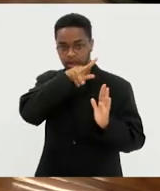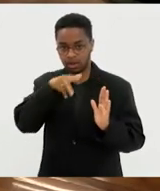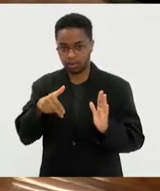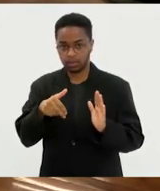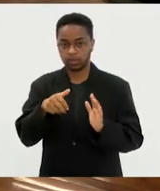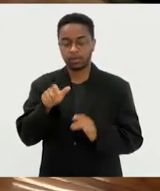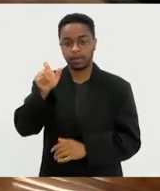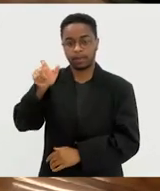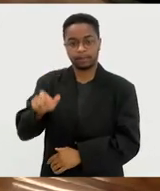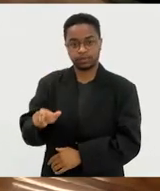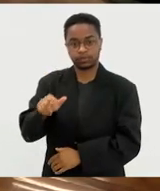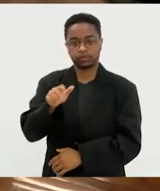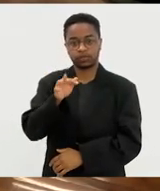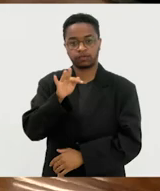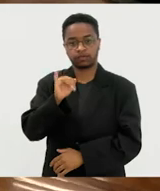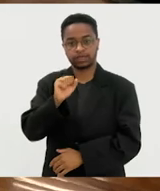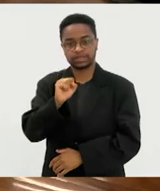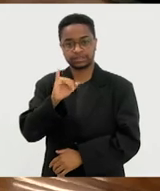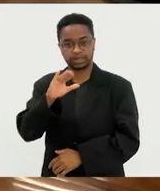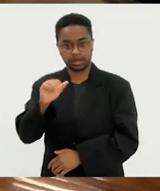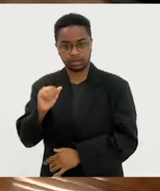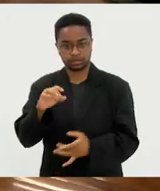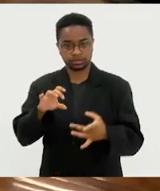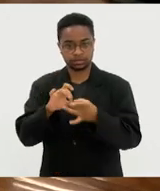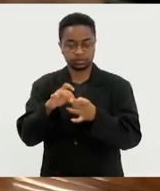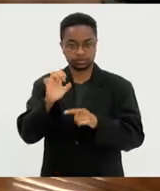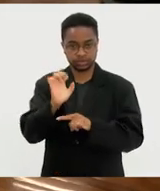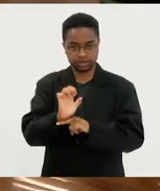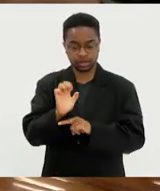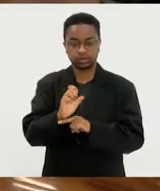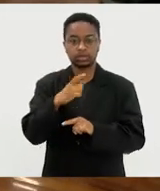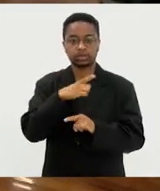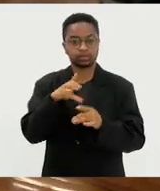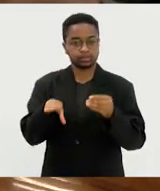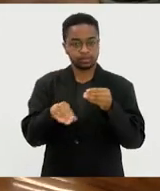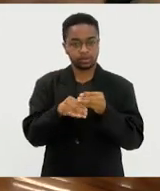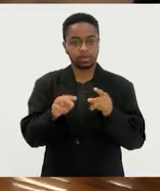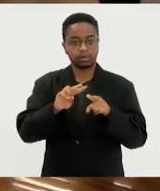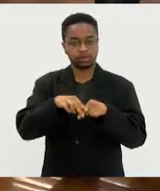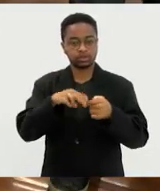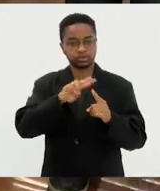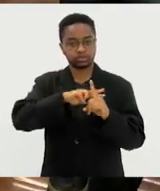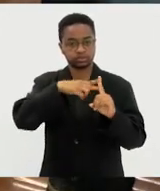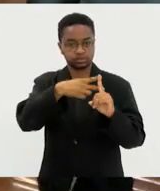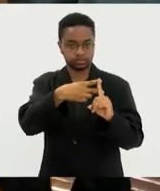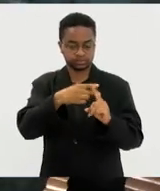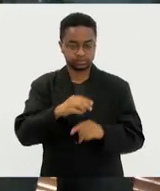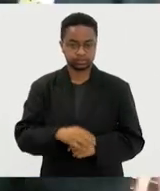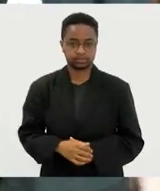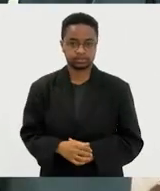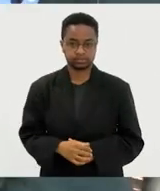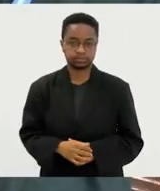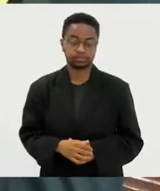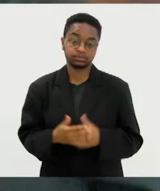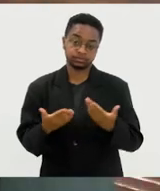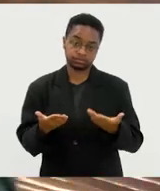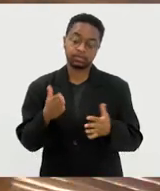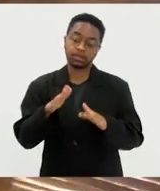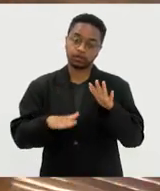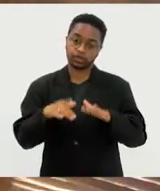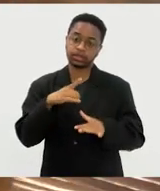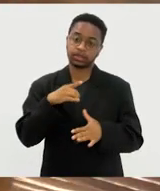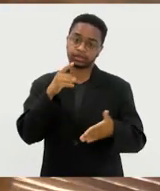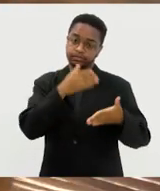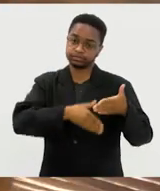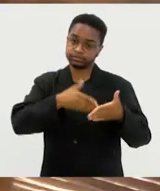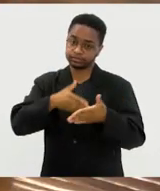pessoa física que fica com o Estado, ele também teve acréscimo em função do aumento, que provavelmente vai ter muita dificuldade